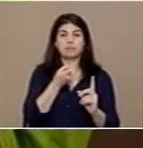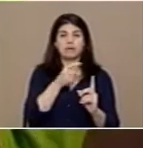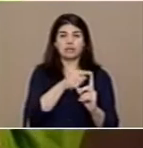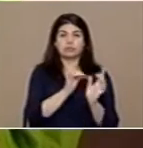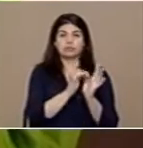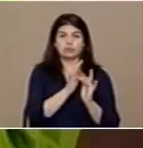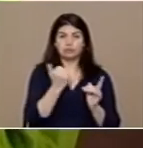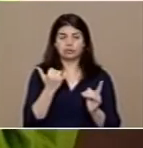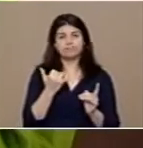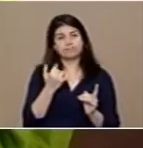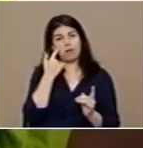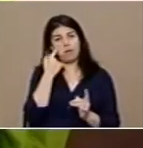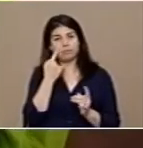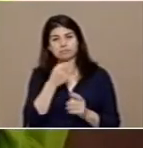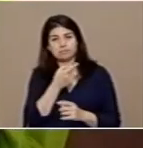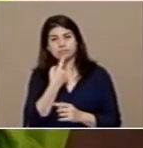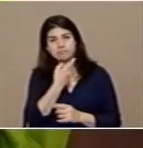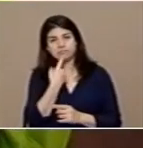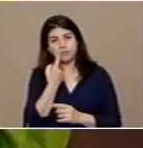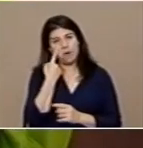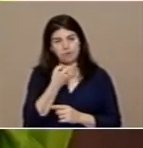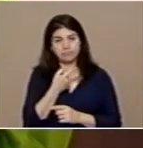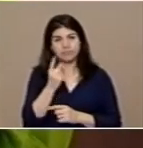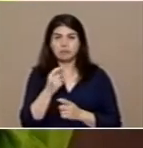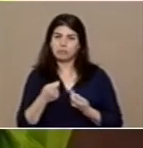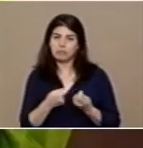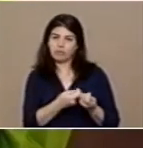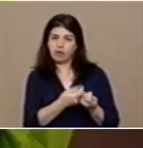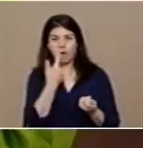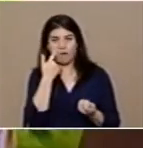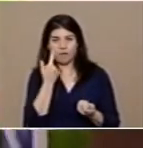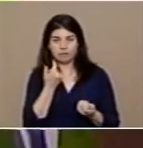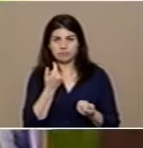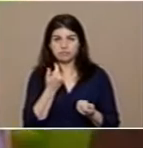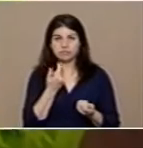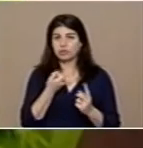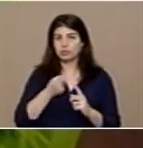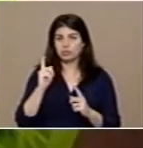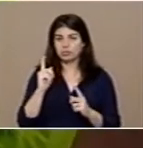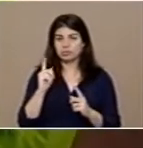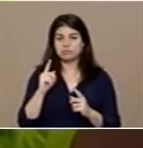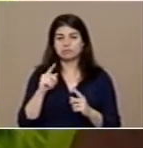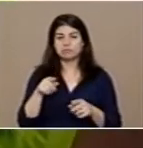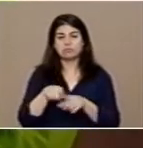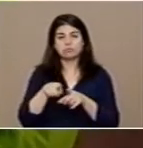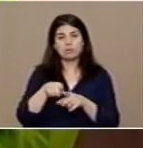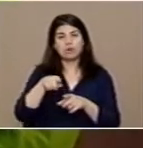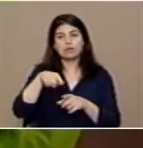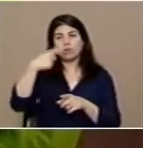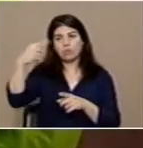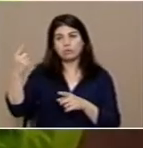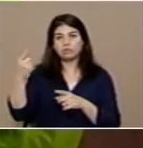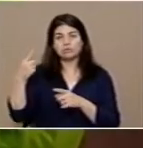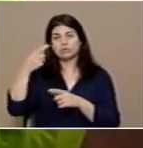para o provocarem e não se aproximaram de Jesus como a multidão que seguia Jesus